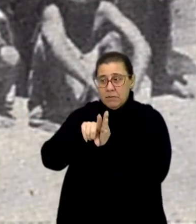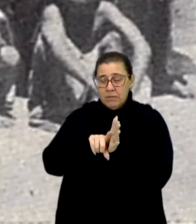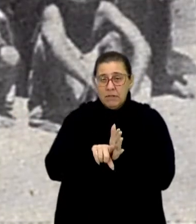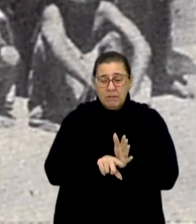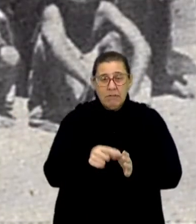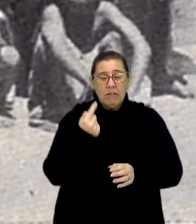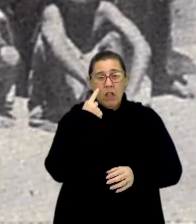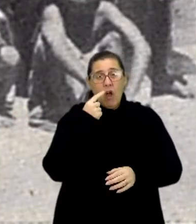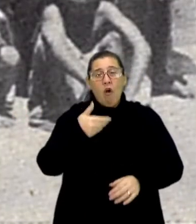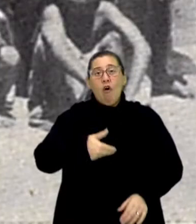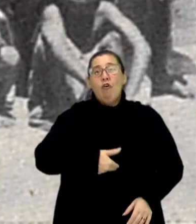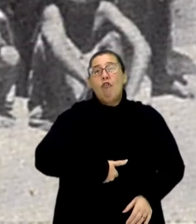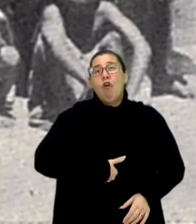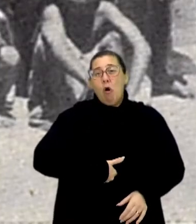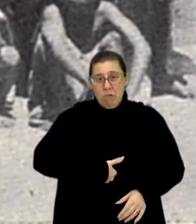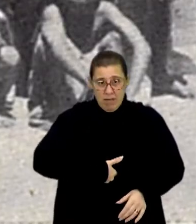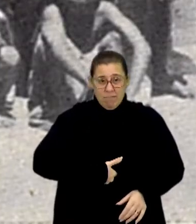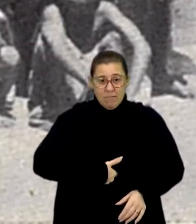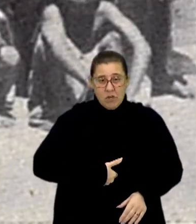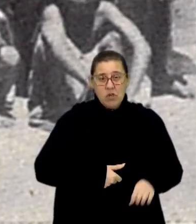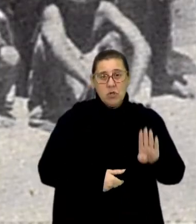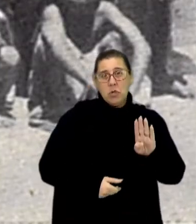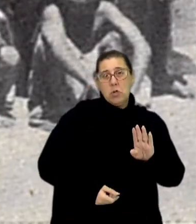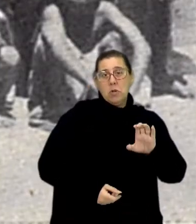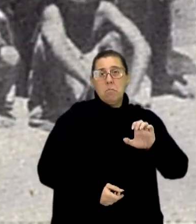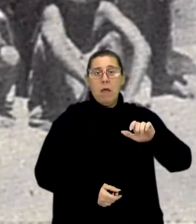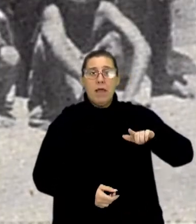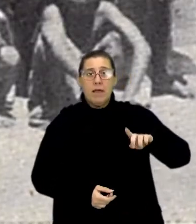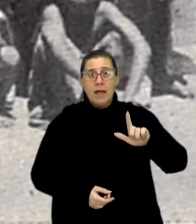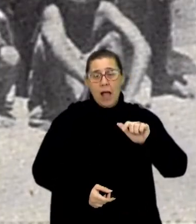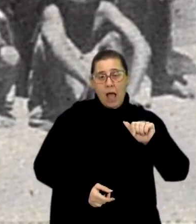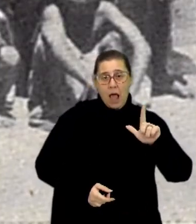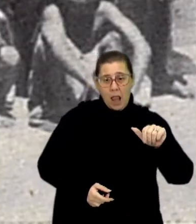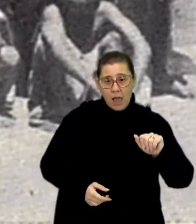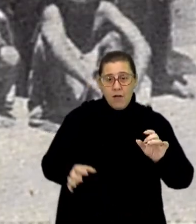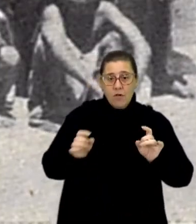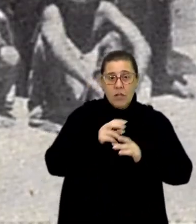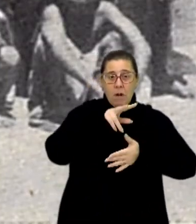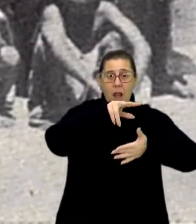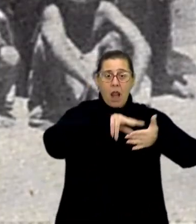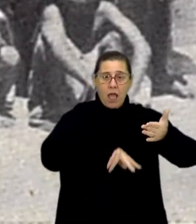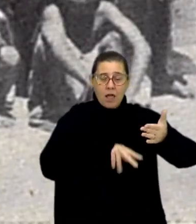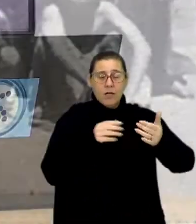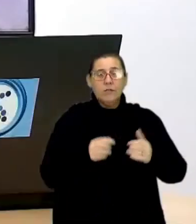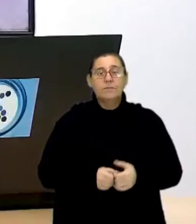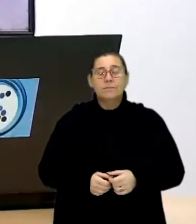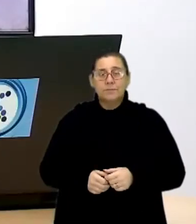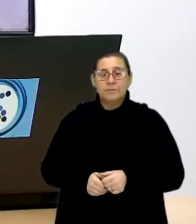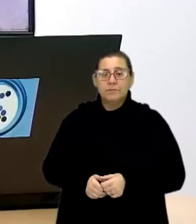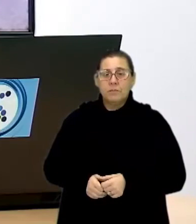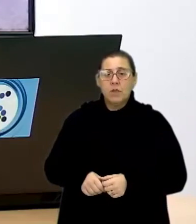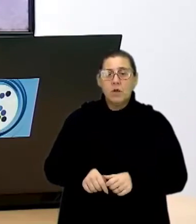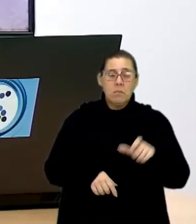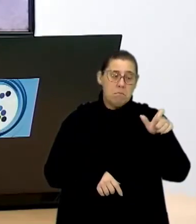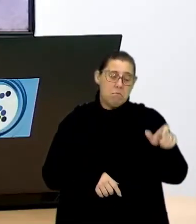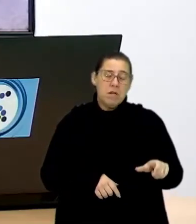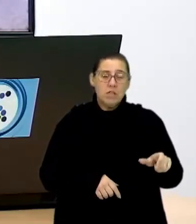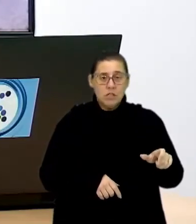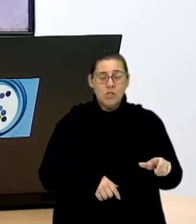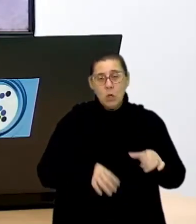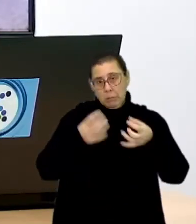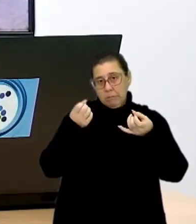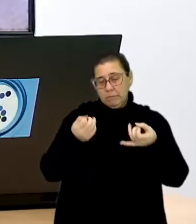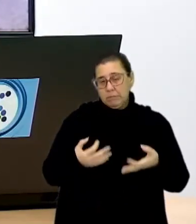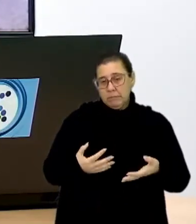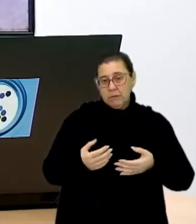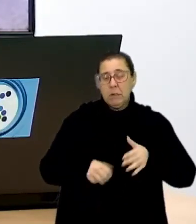temos a Grande Fome de Bengala. E eu vou terminar lendo, abre aspas, uma pessoa que comenta um pouco